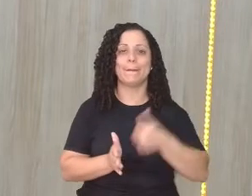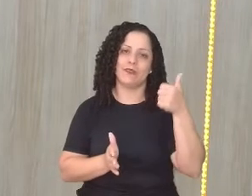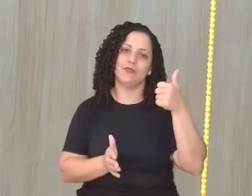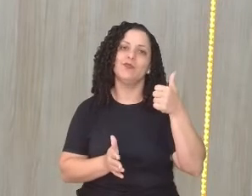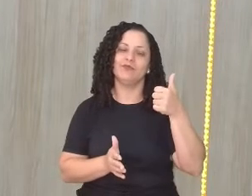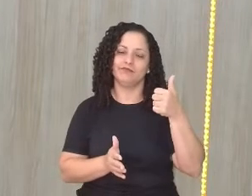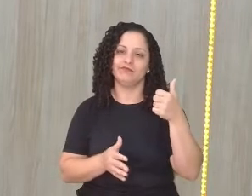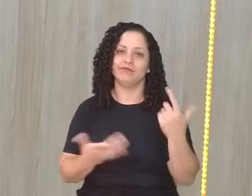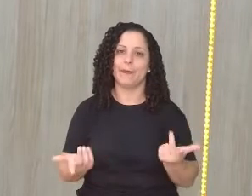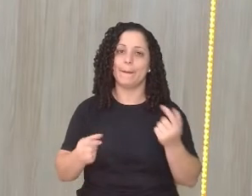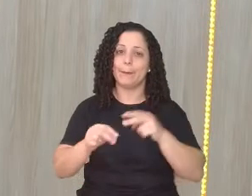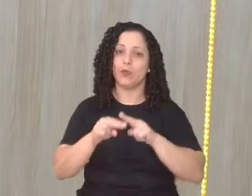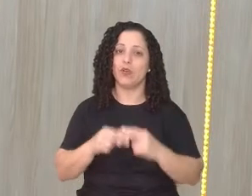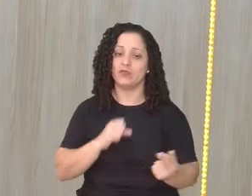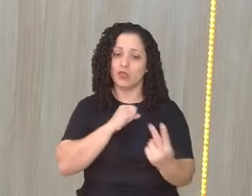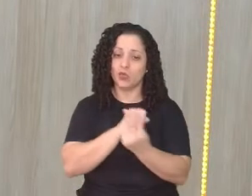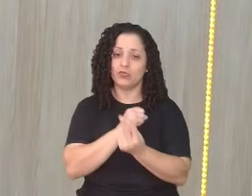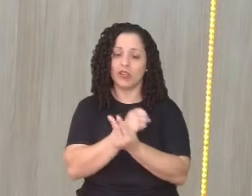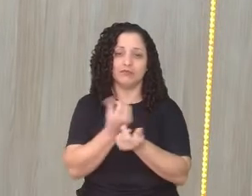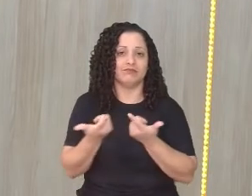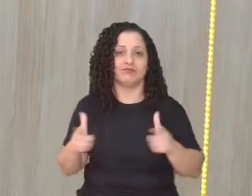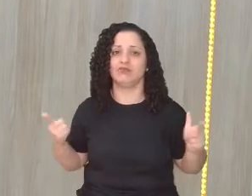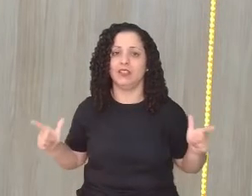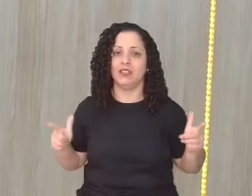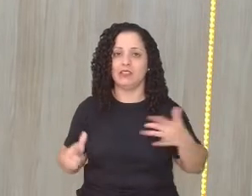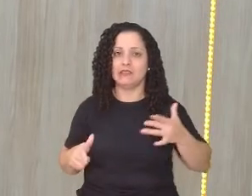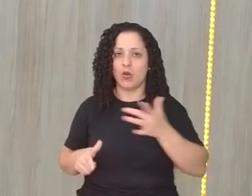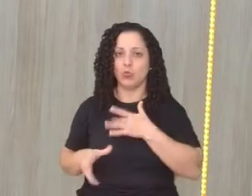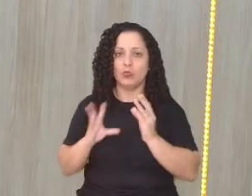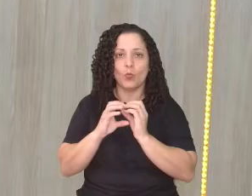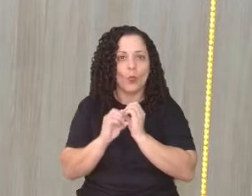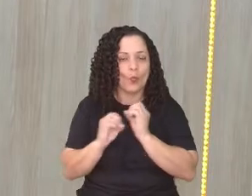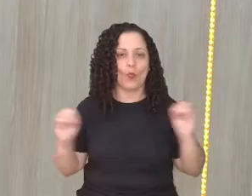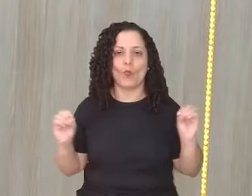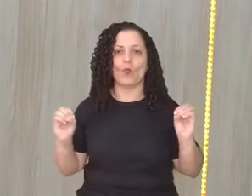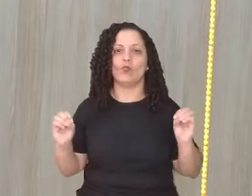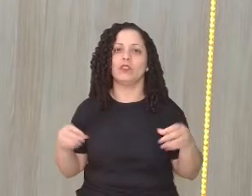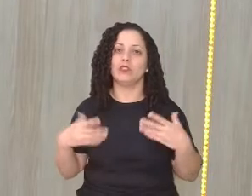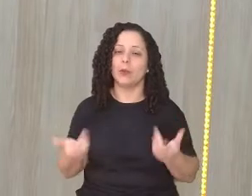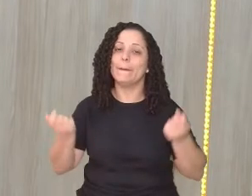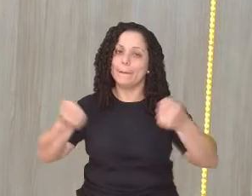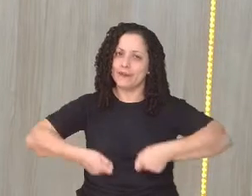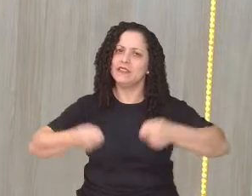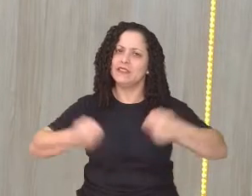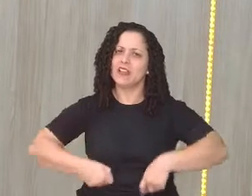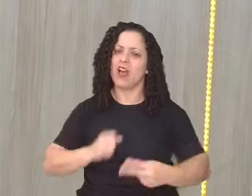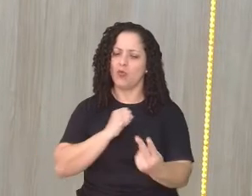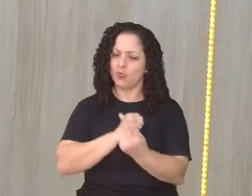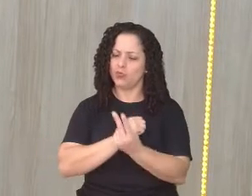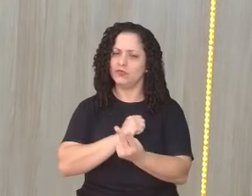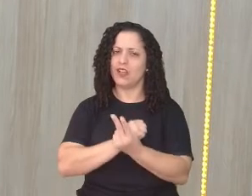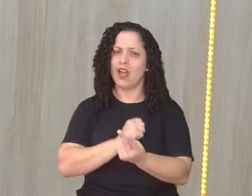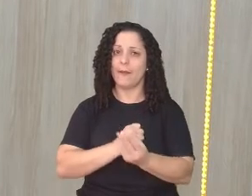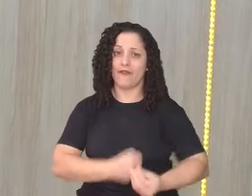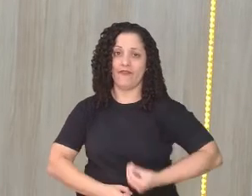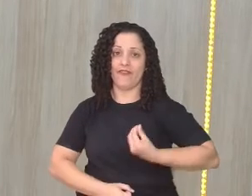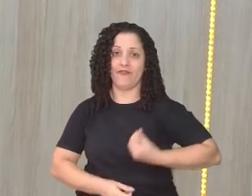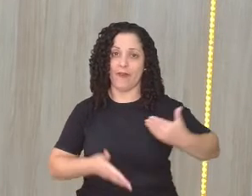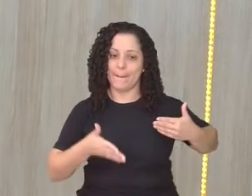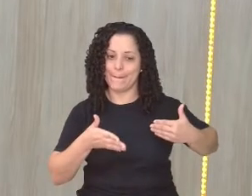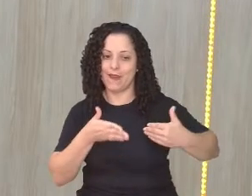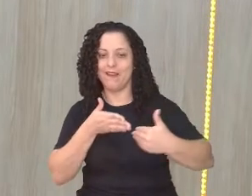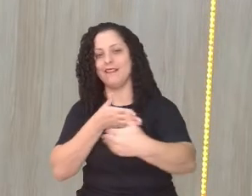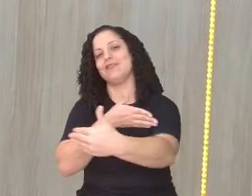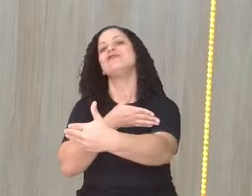a menos se ele não se cuidar. Então, se ele começar a se cuidar, ele vai também atingir até uma quantidade maior de anos